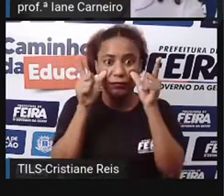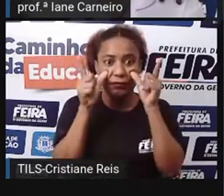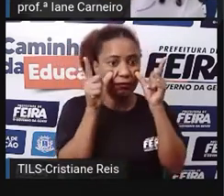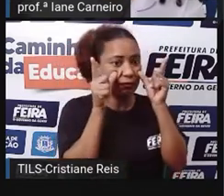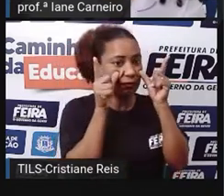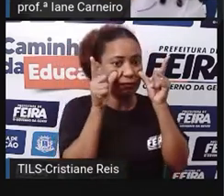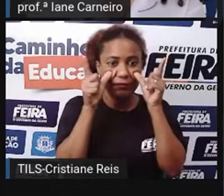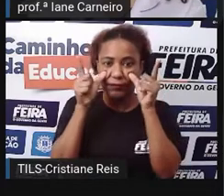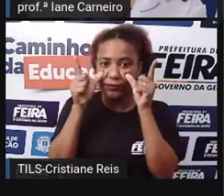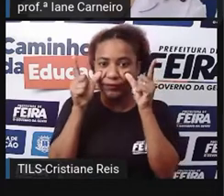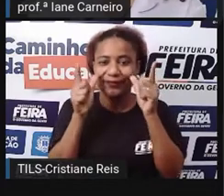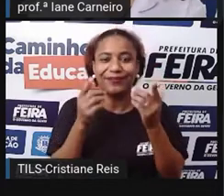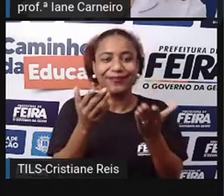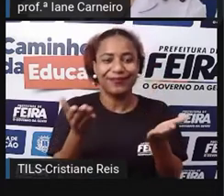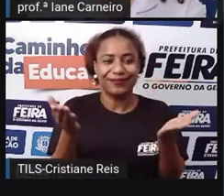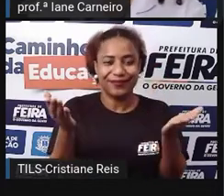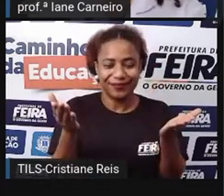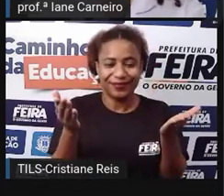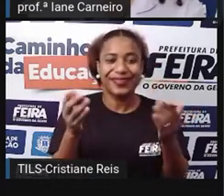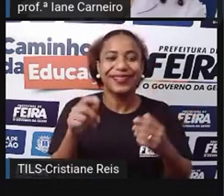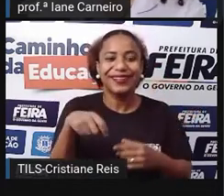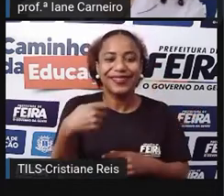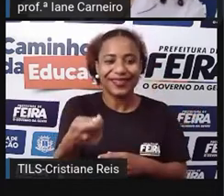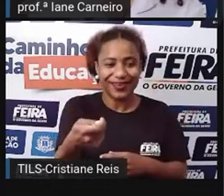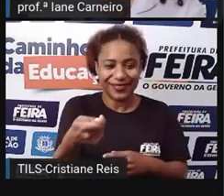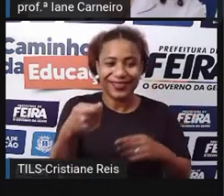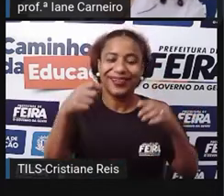Era a Chapeuzinho Amarelo.